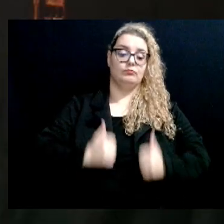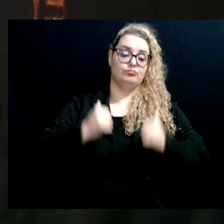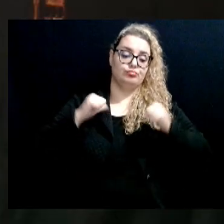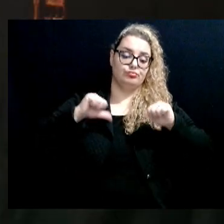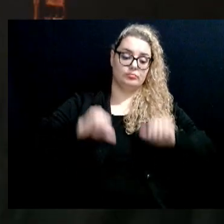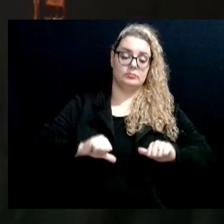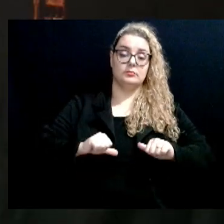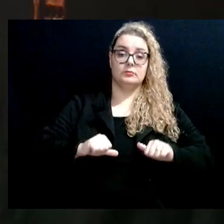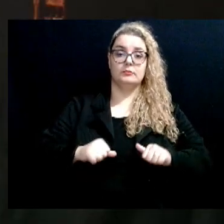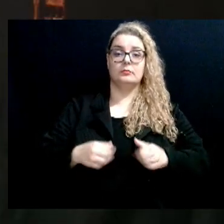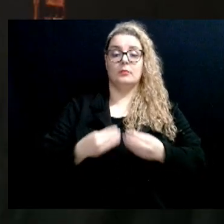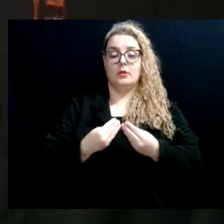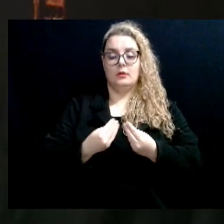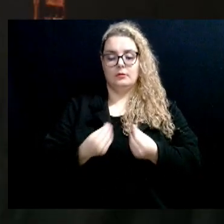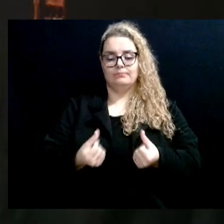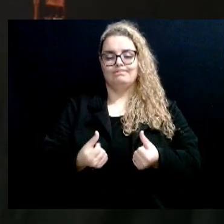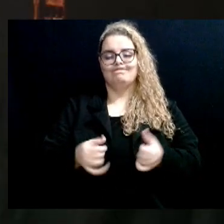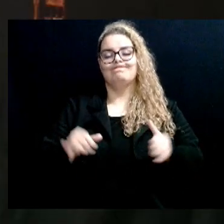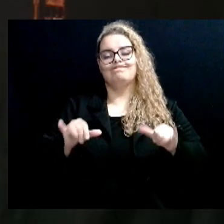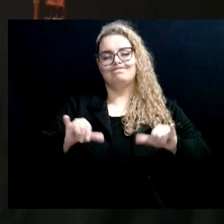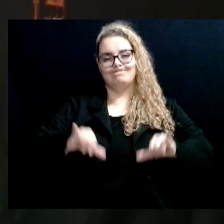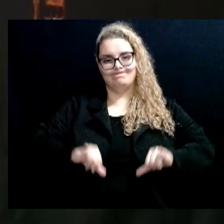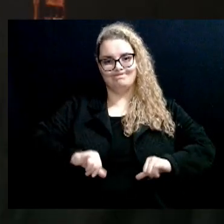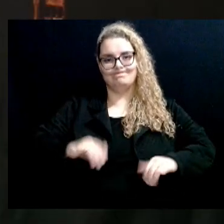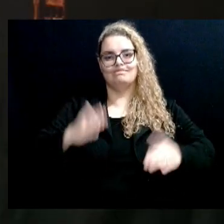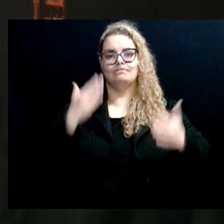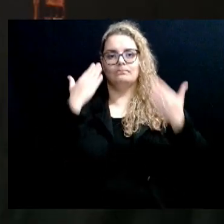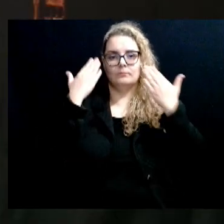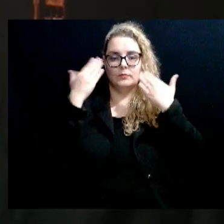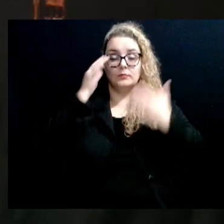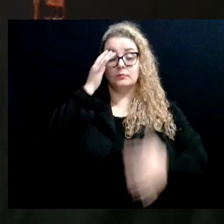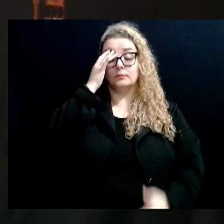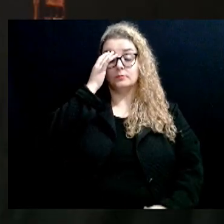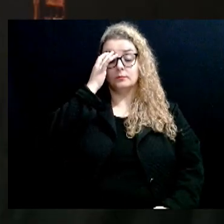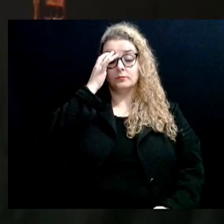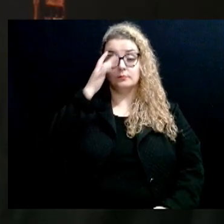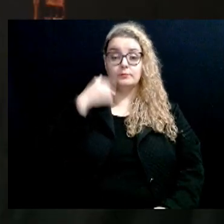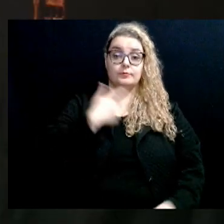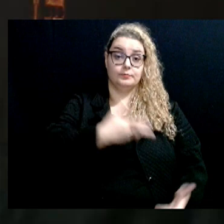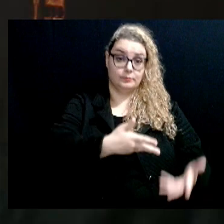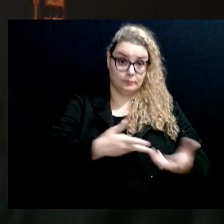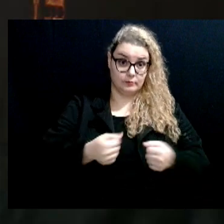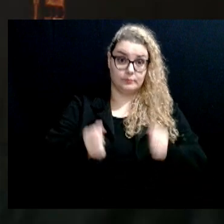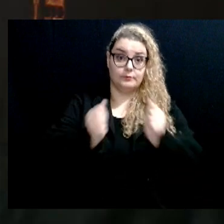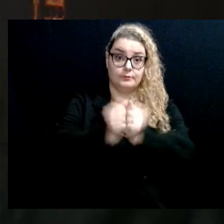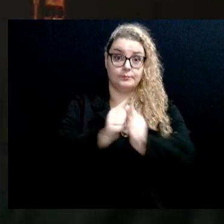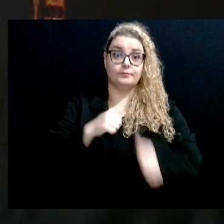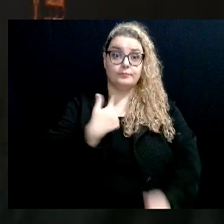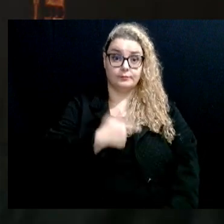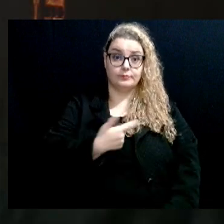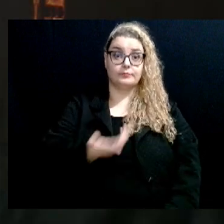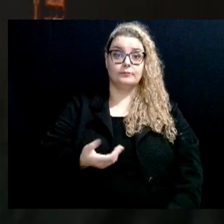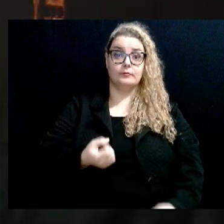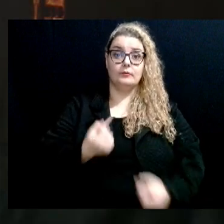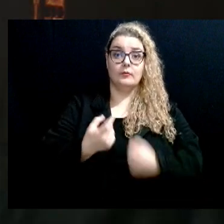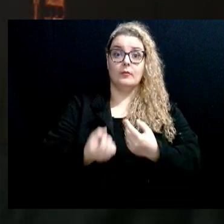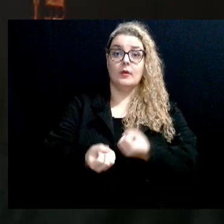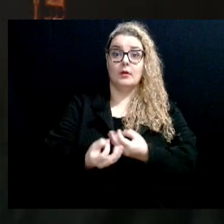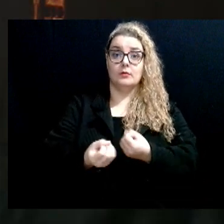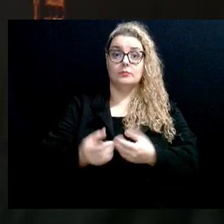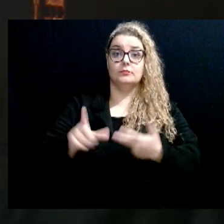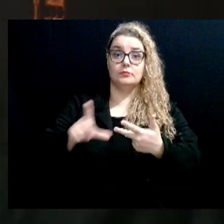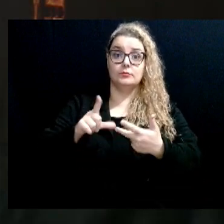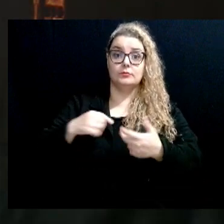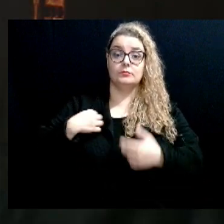um sofrimento psíquico. Os nossos convidados já estão com a gente, nós vamos trazer algumas informações do Legislativo,